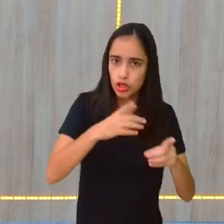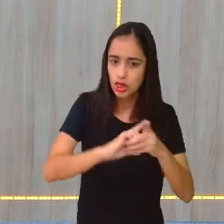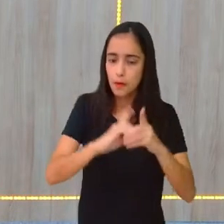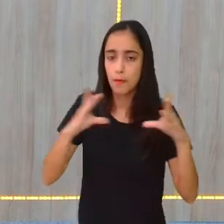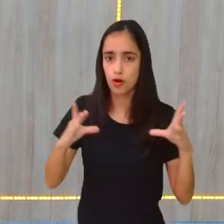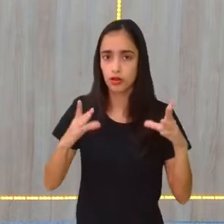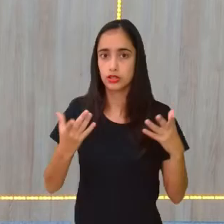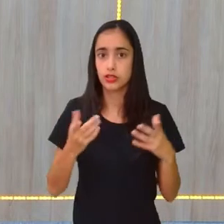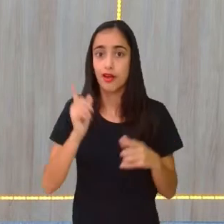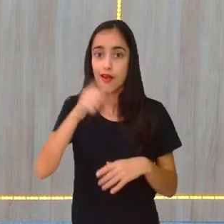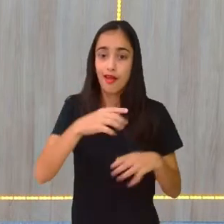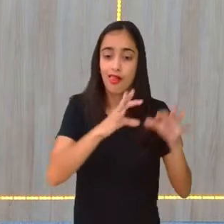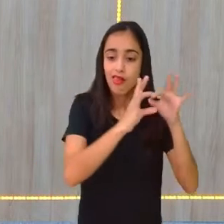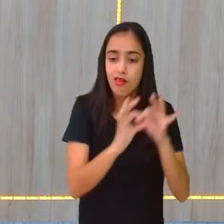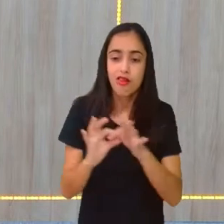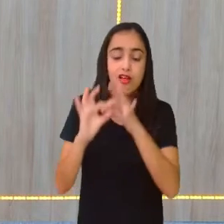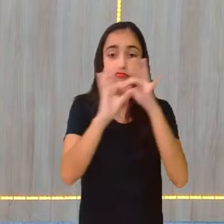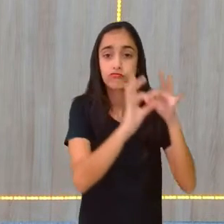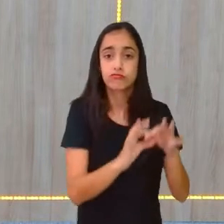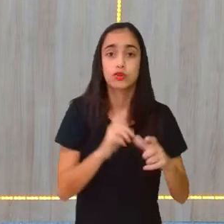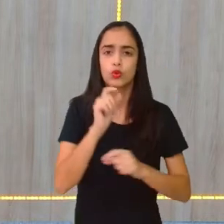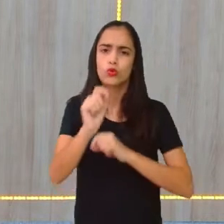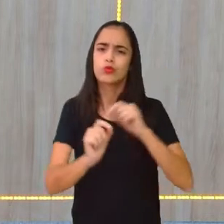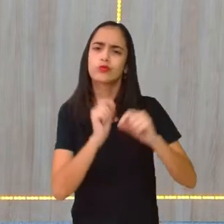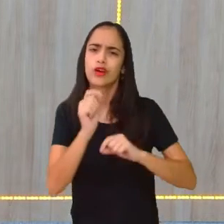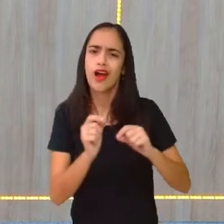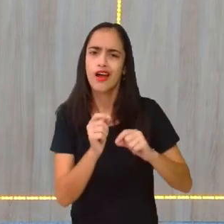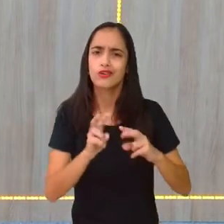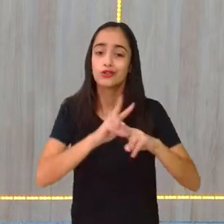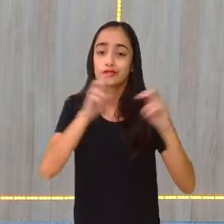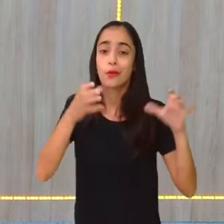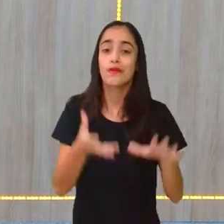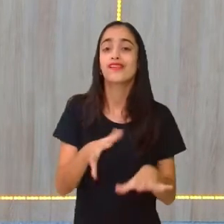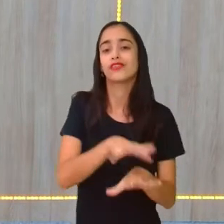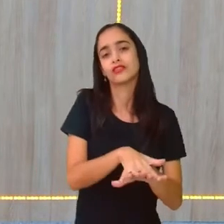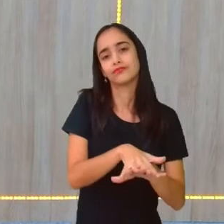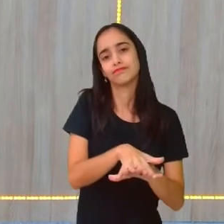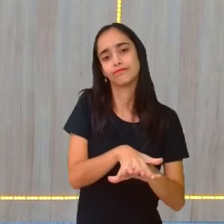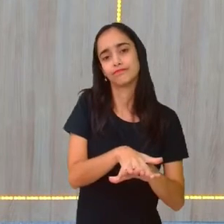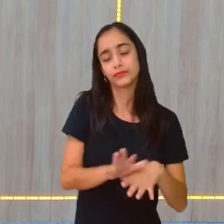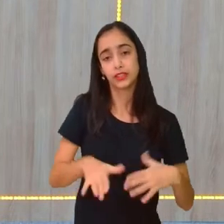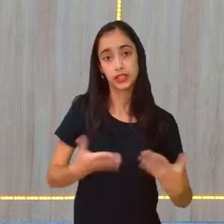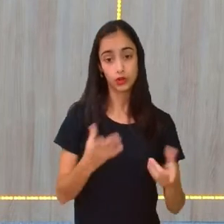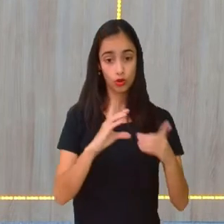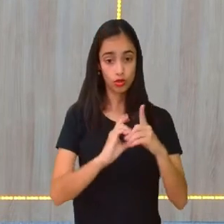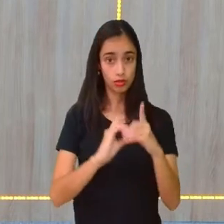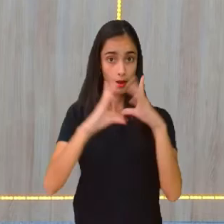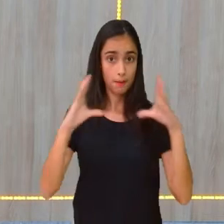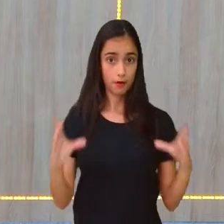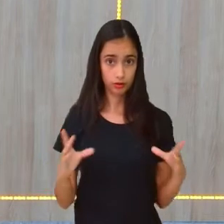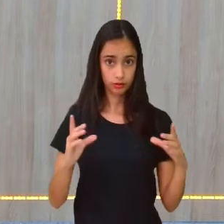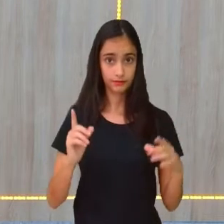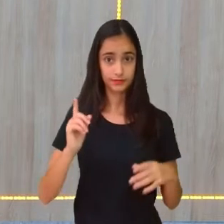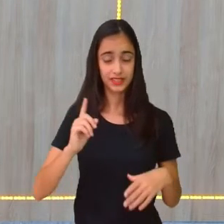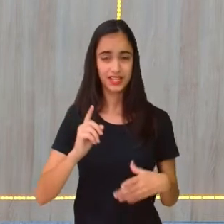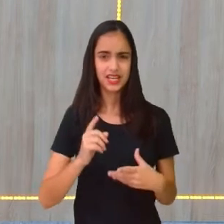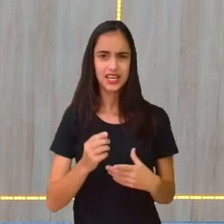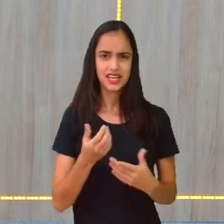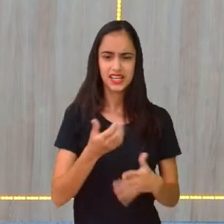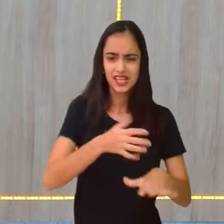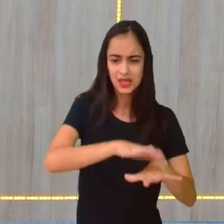ele está ligado, né, à questão da inclusão. Então, democracia que exclui